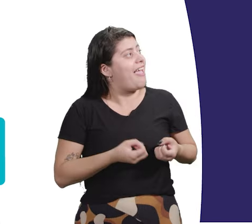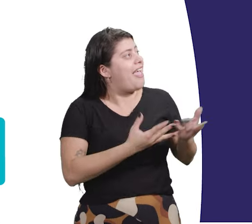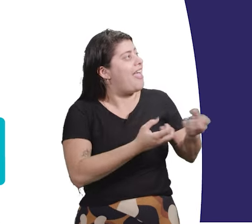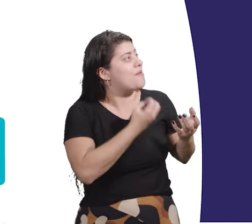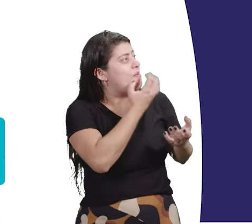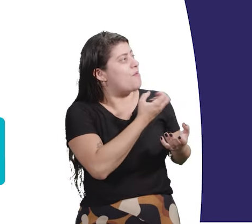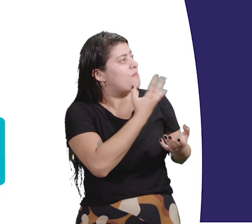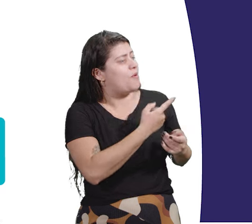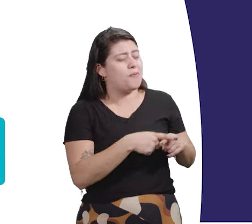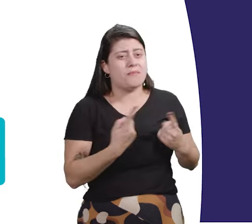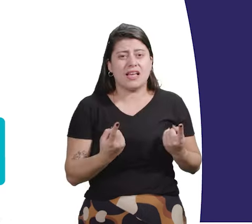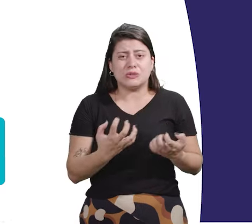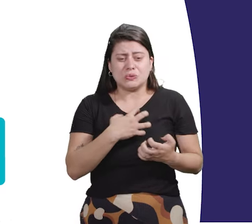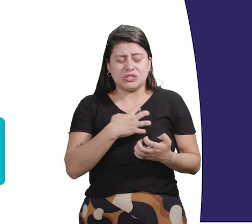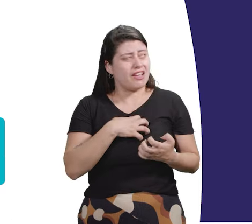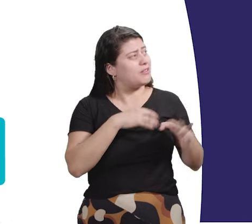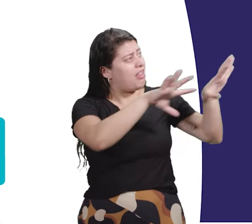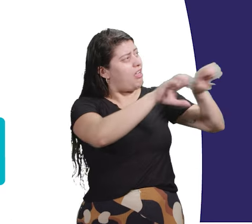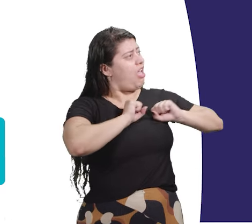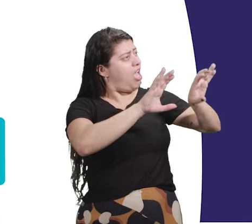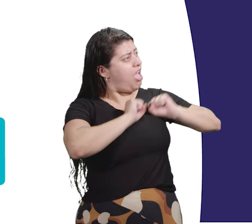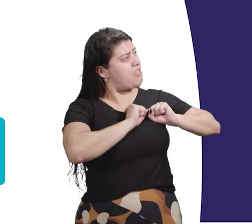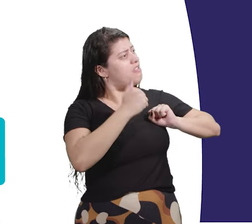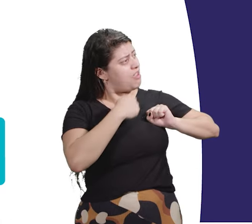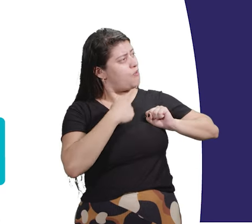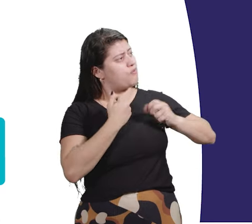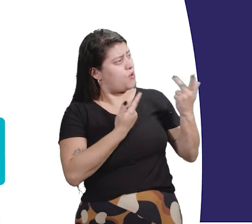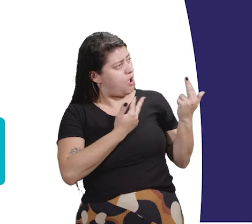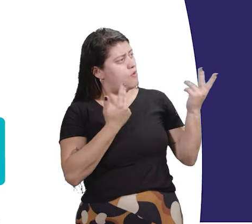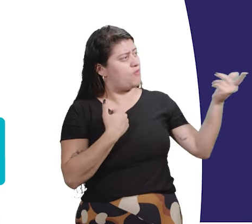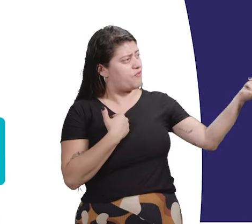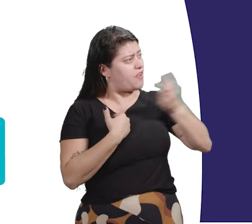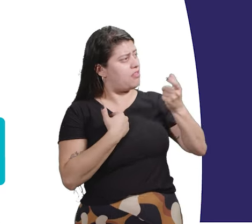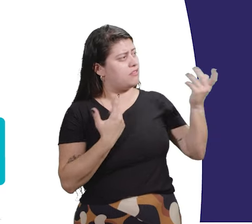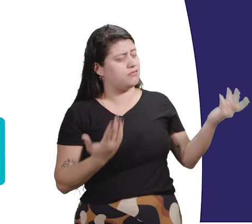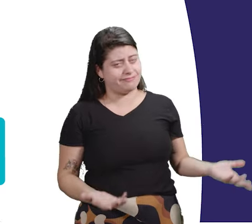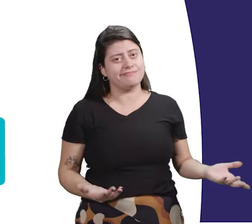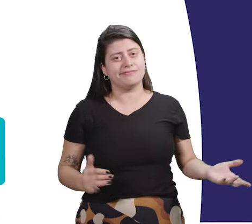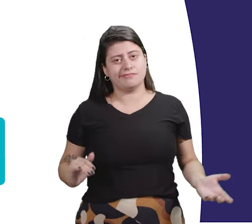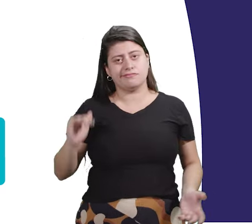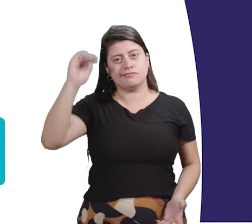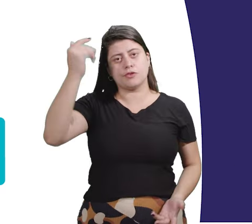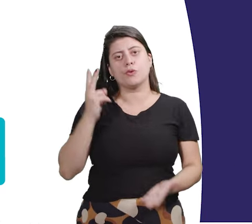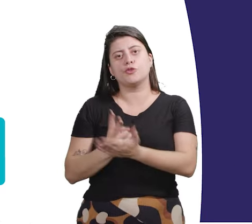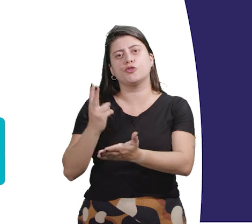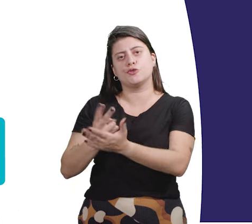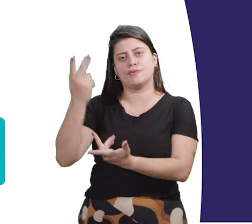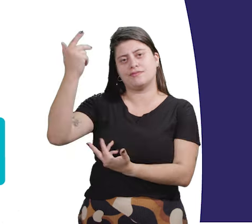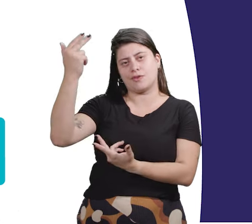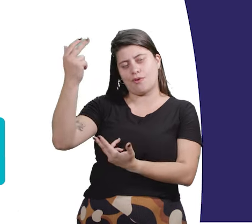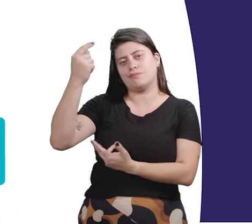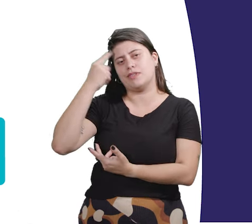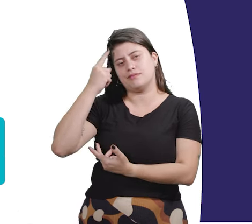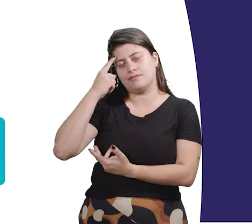Só que aí ela age como estão dizendo que ela é. E cresce com isso. Para nós adultos, né, a gente ter essa